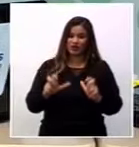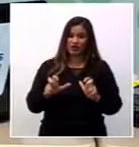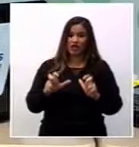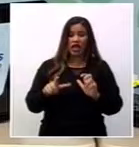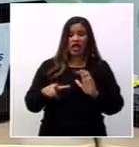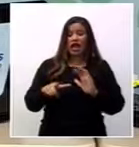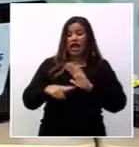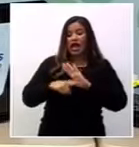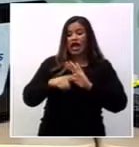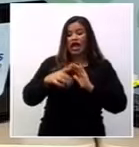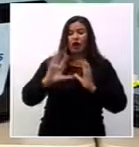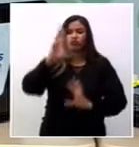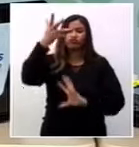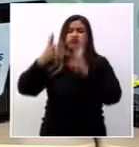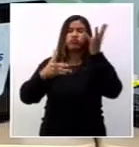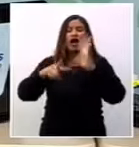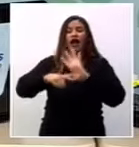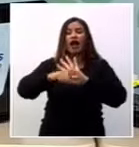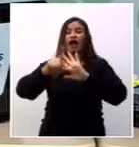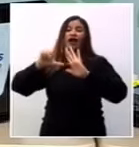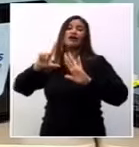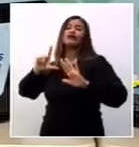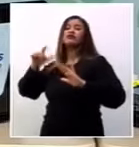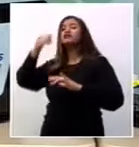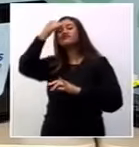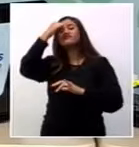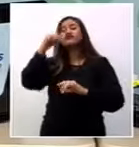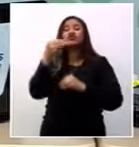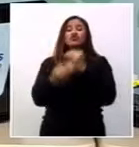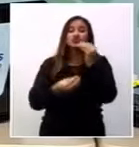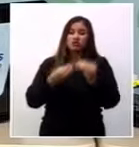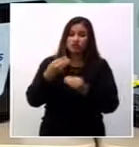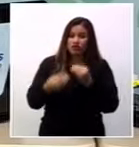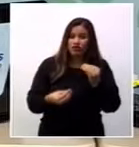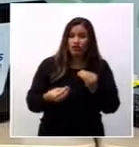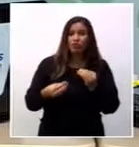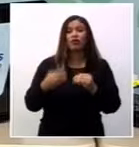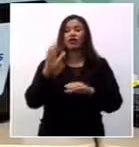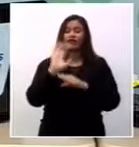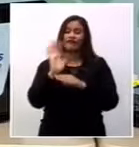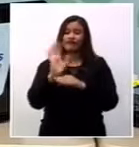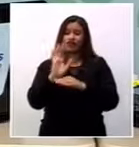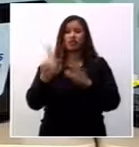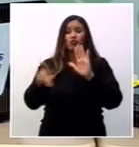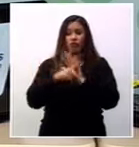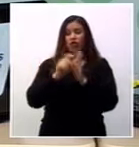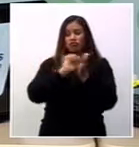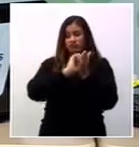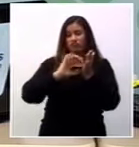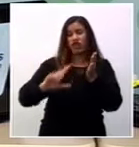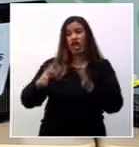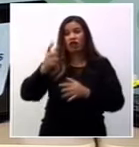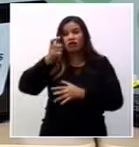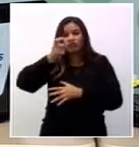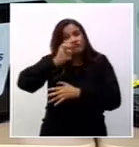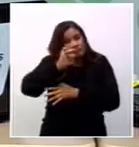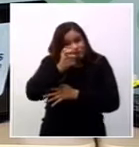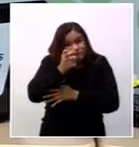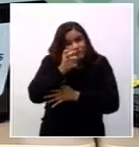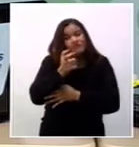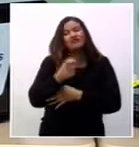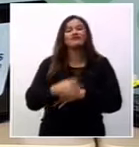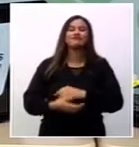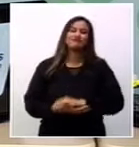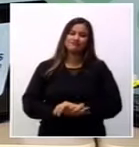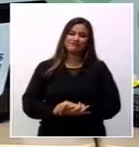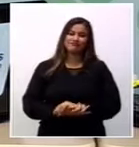de desastres. Esse vídeo, ele vai ser utilizado para um exercício, então prestem bastante atenção, fiquem ligados aí no